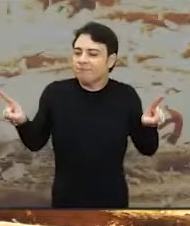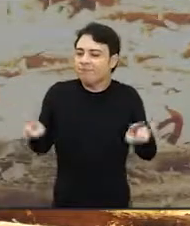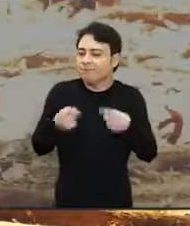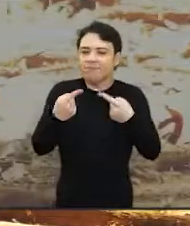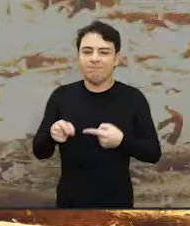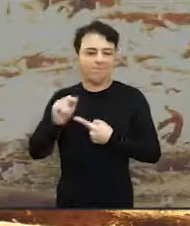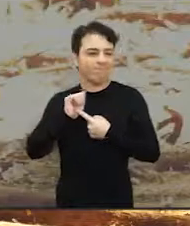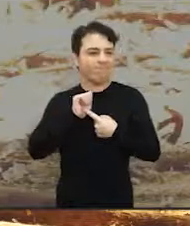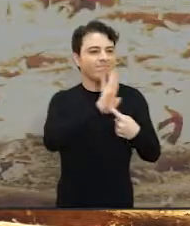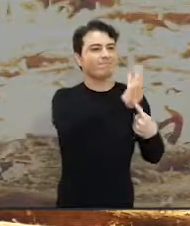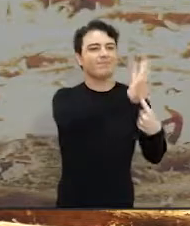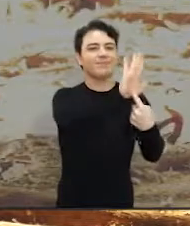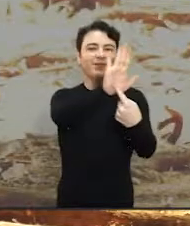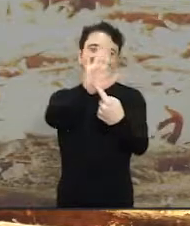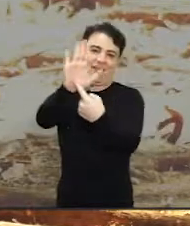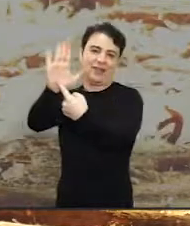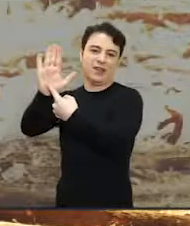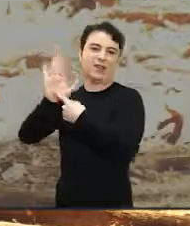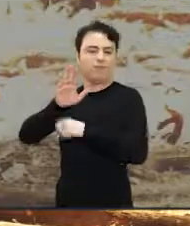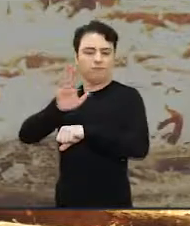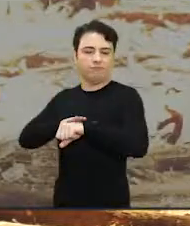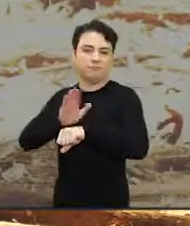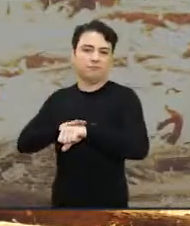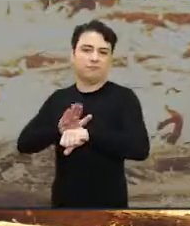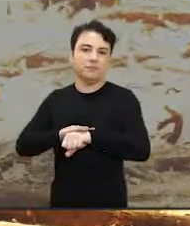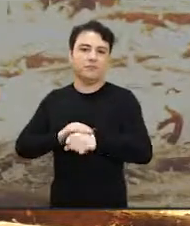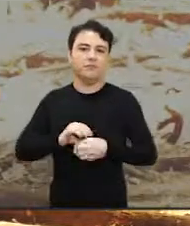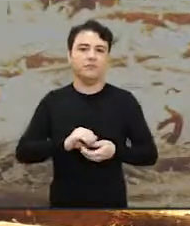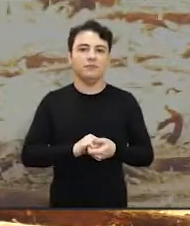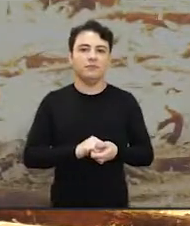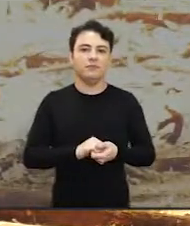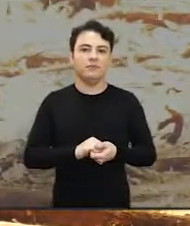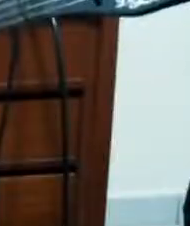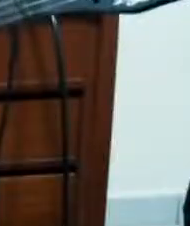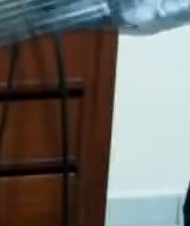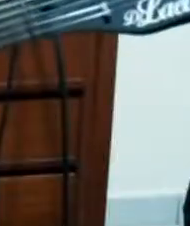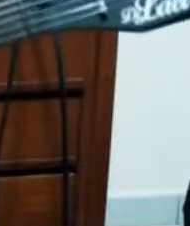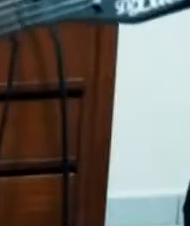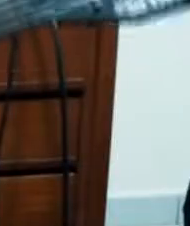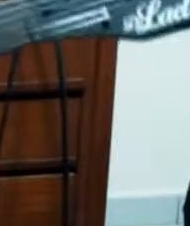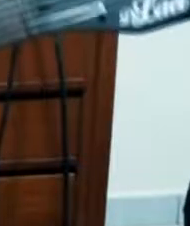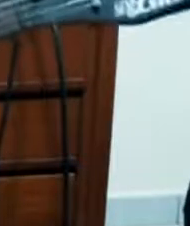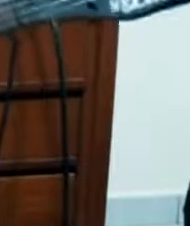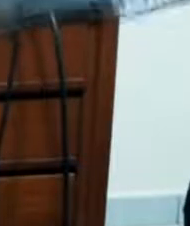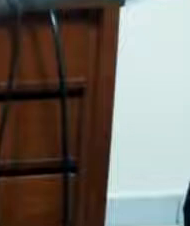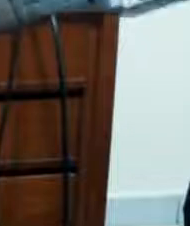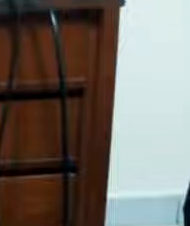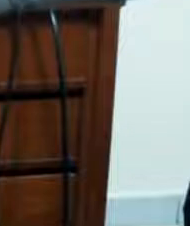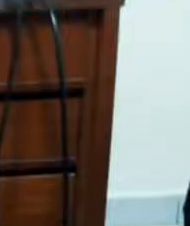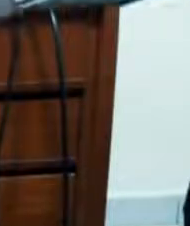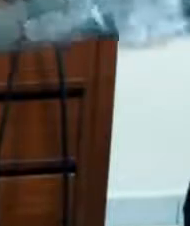a gente coloca a nossa versão para as músicas.